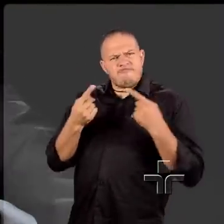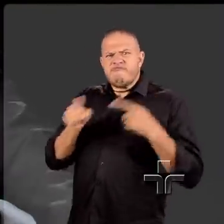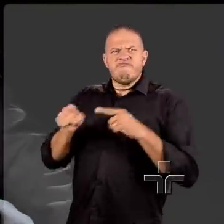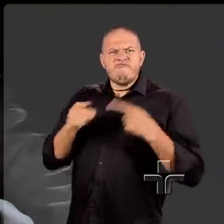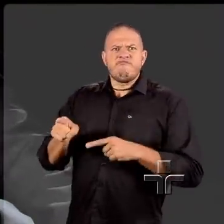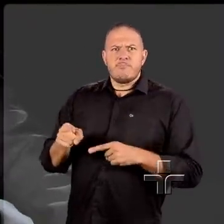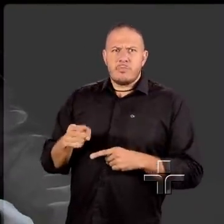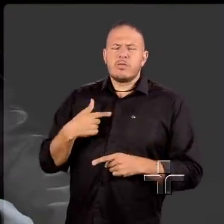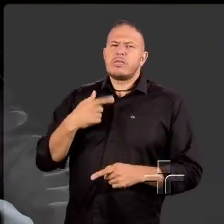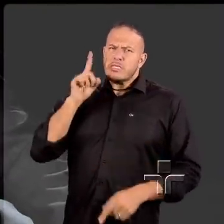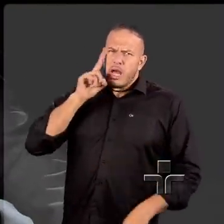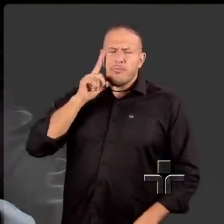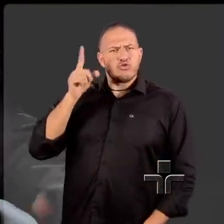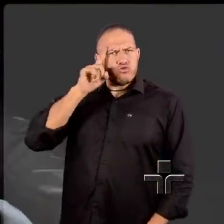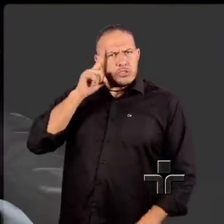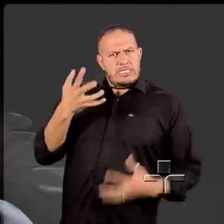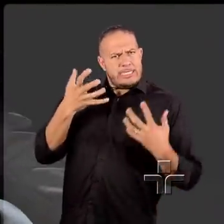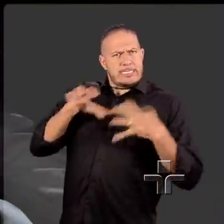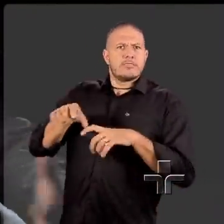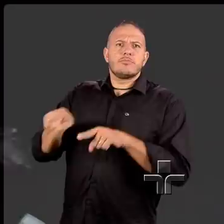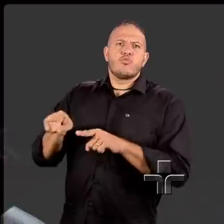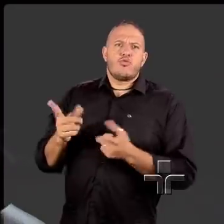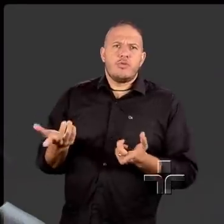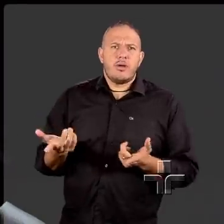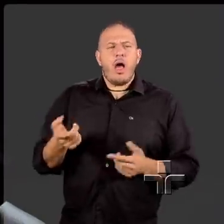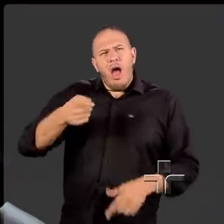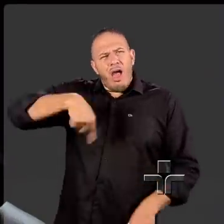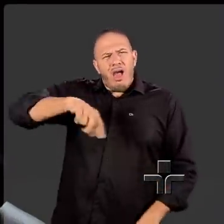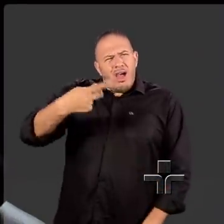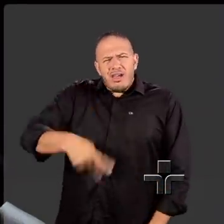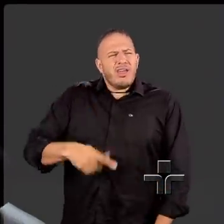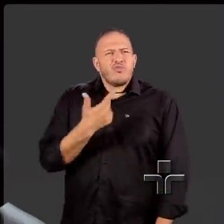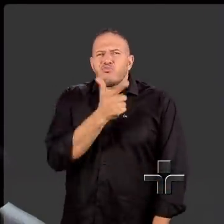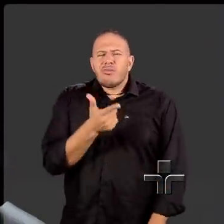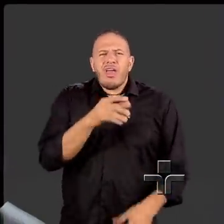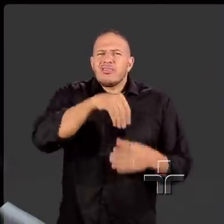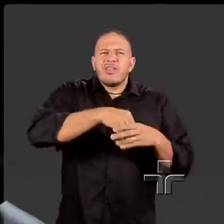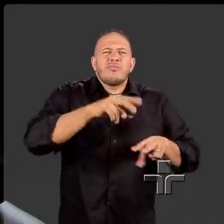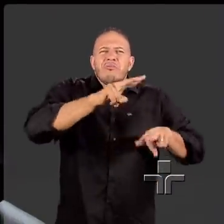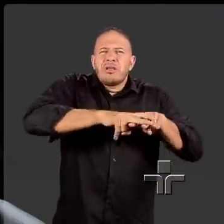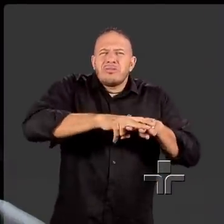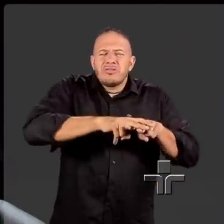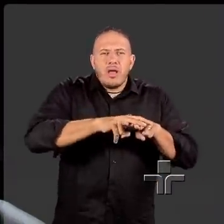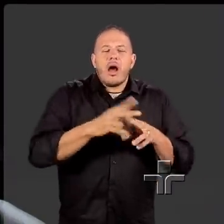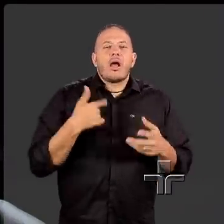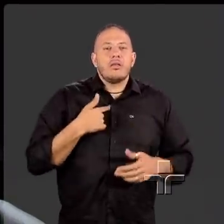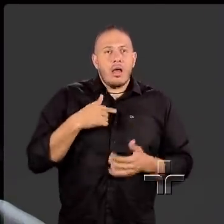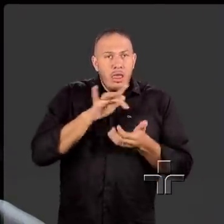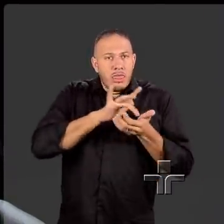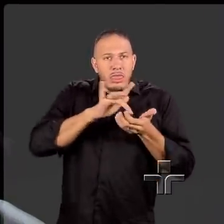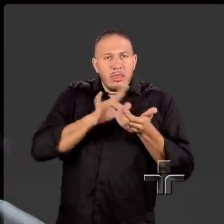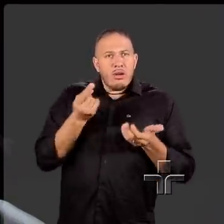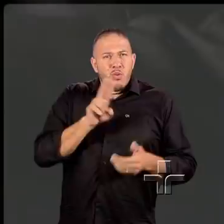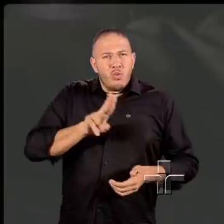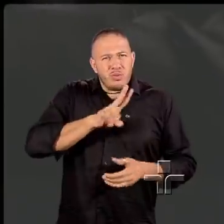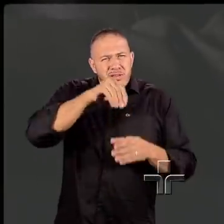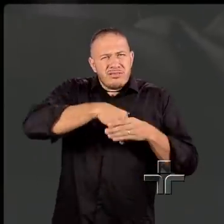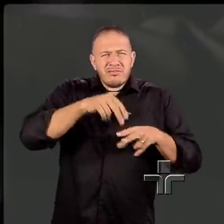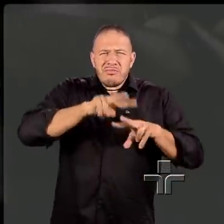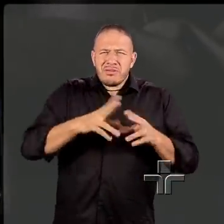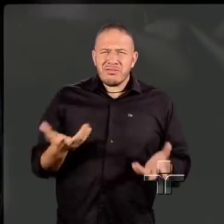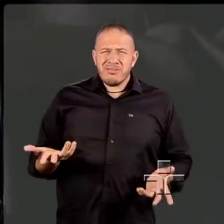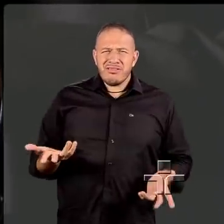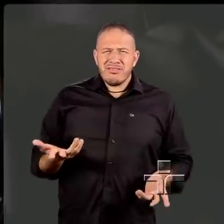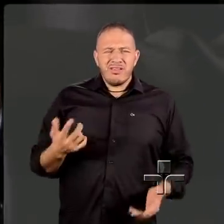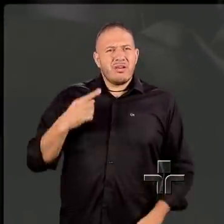com galhardia o crime organizado. Aqui, nós não temos nas prisões sequer o bloqueio do telefone. Os